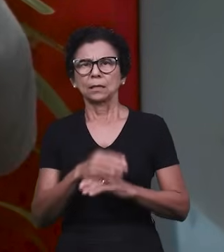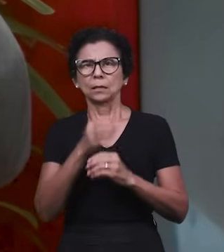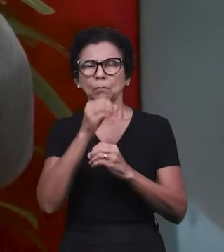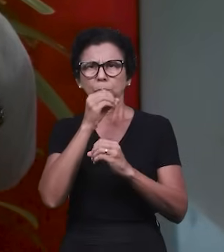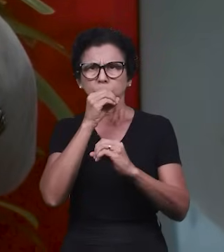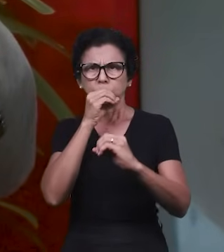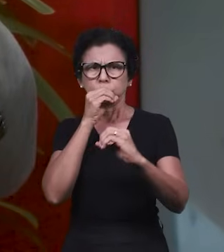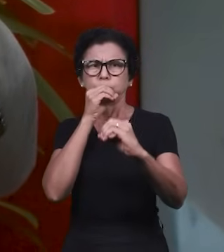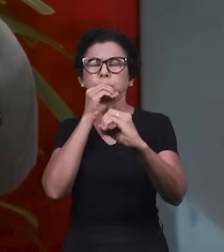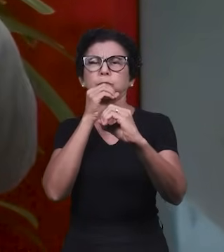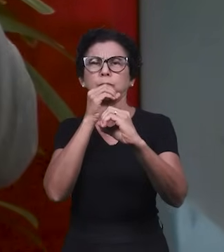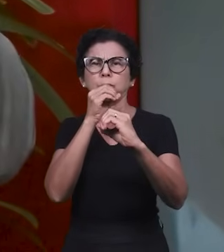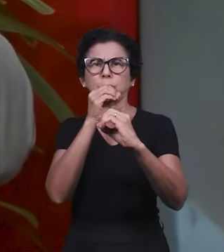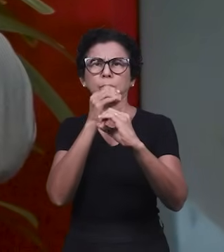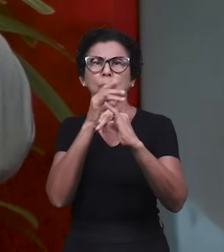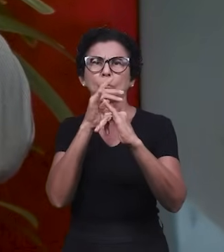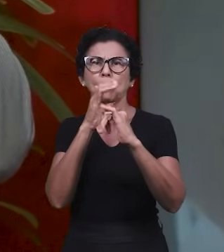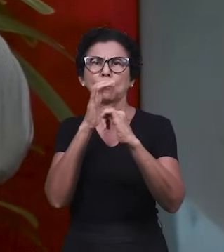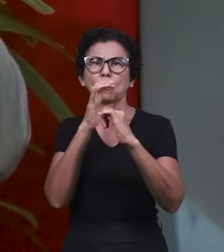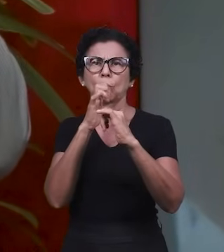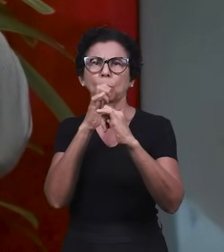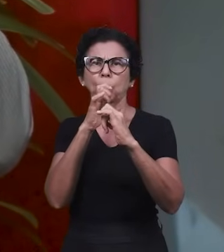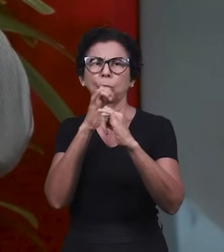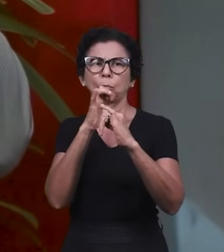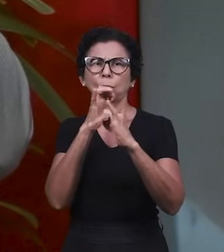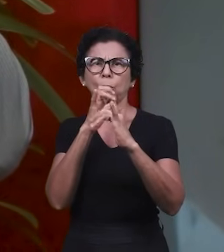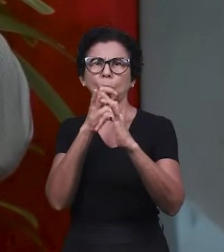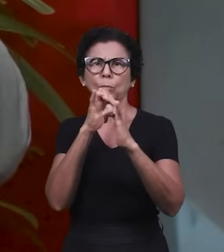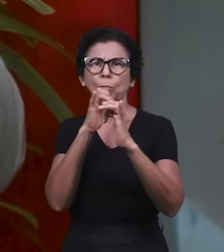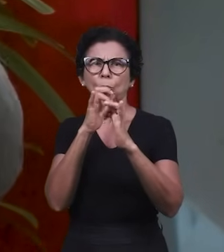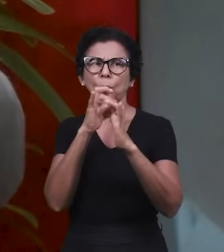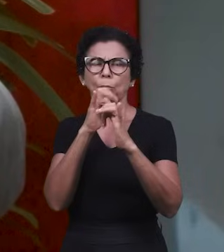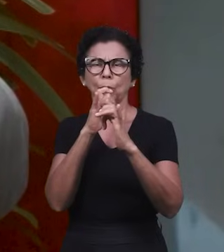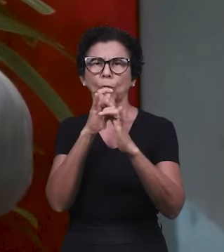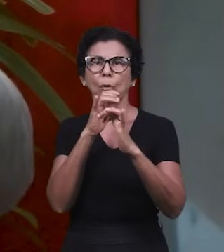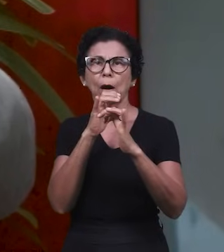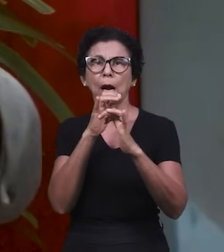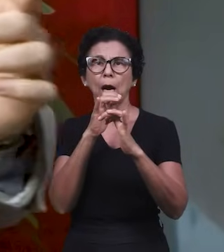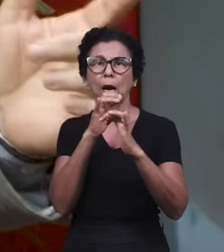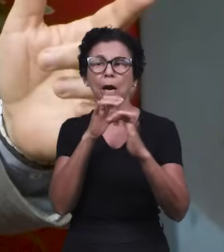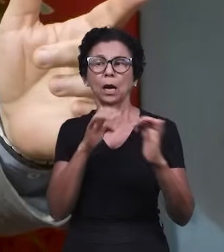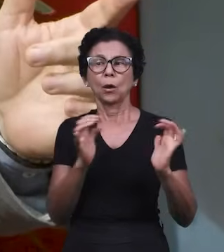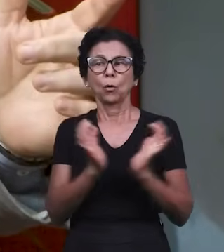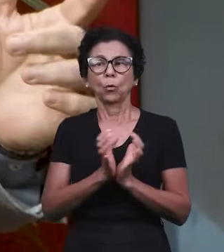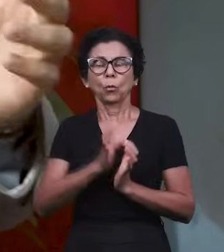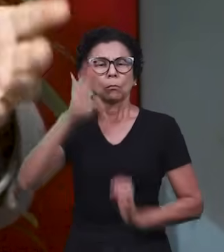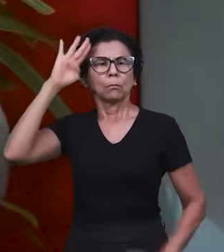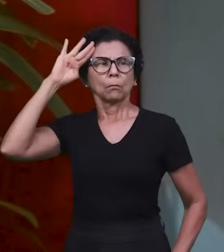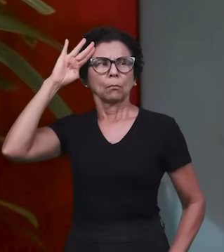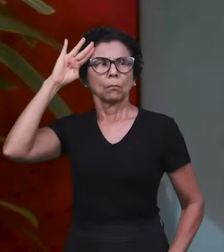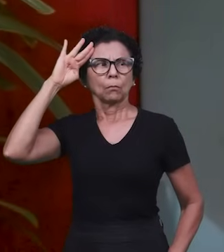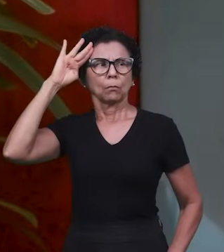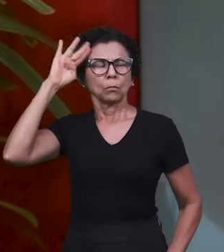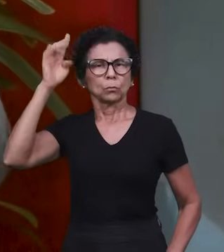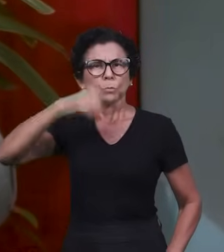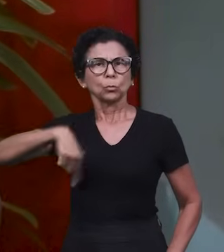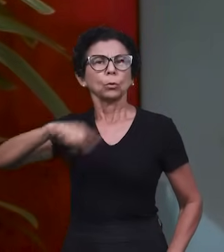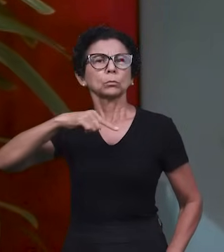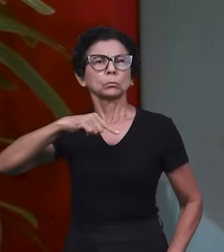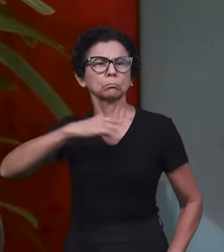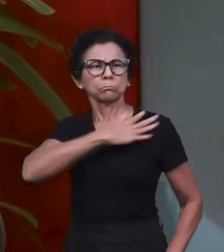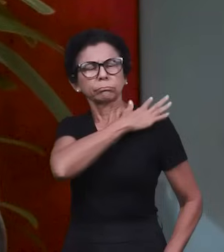aquele toque tem um significado. Todo mundo tem que saber o significado de cada toque para poder saber como